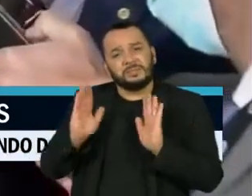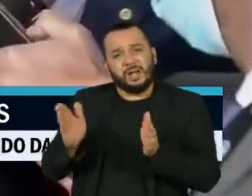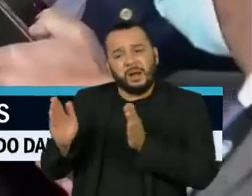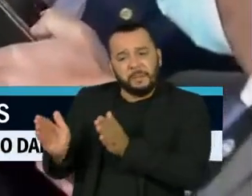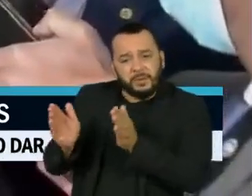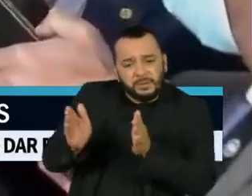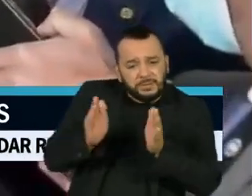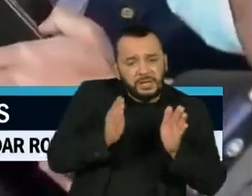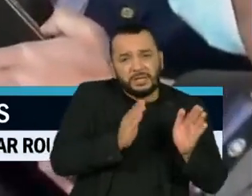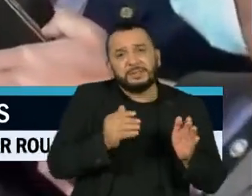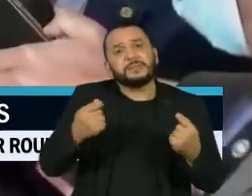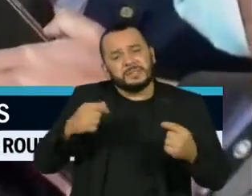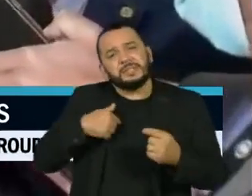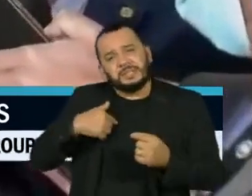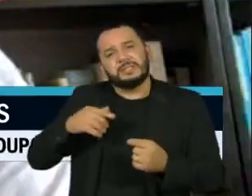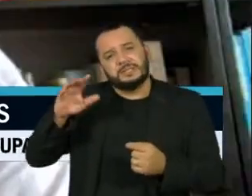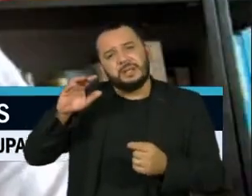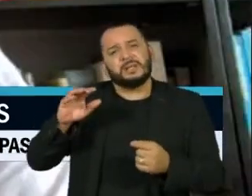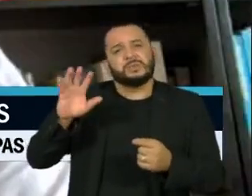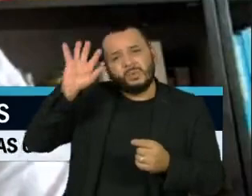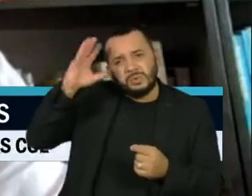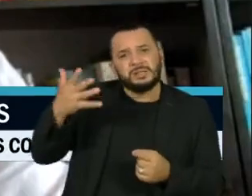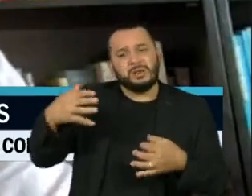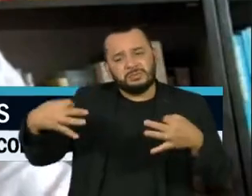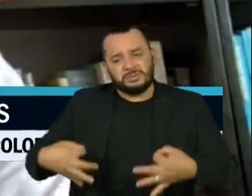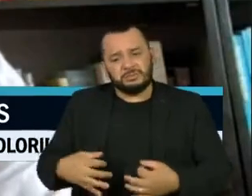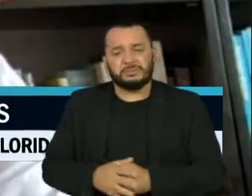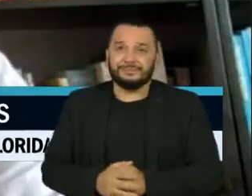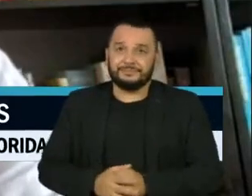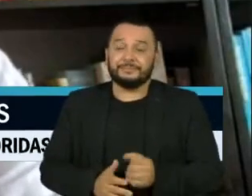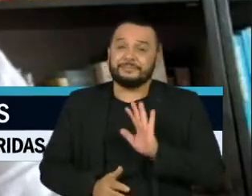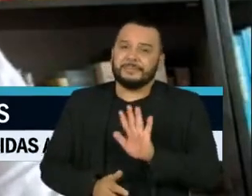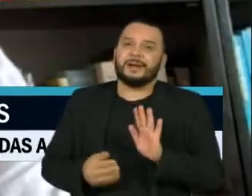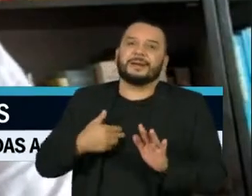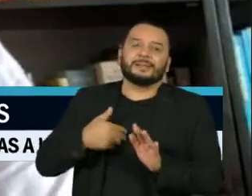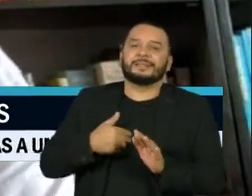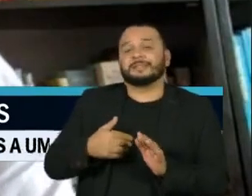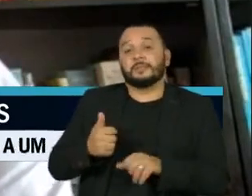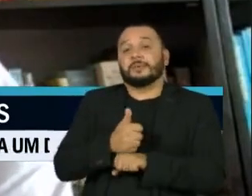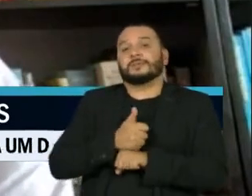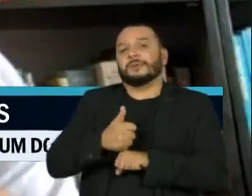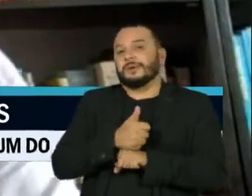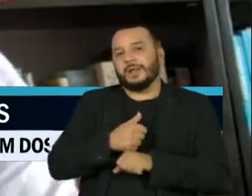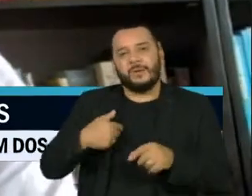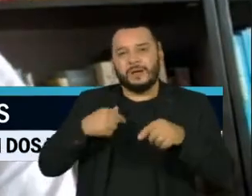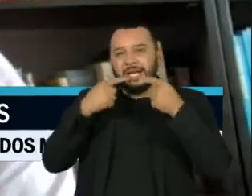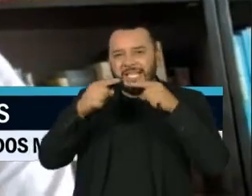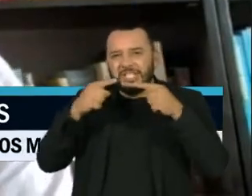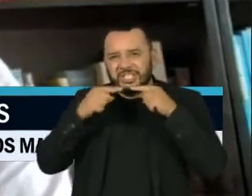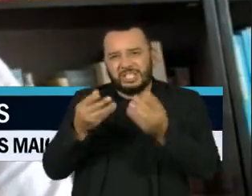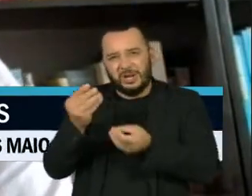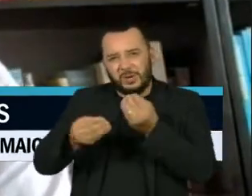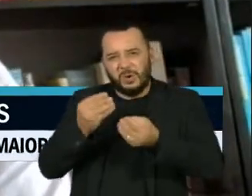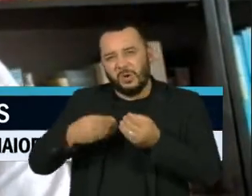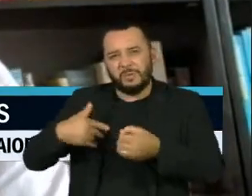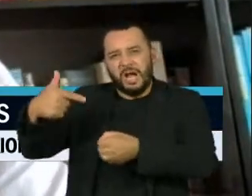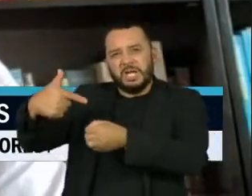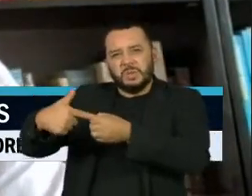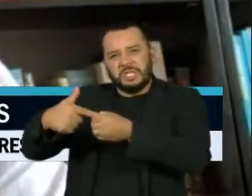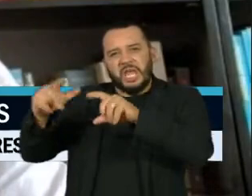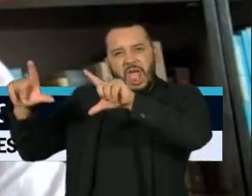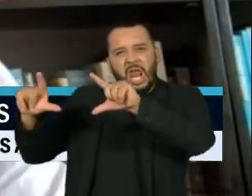se nós encontrarmos uma saída que justifique isso. Especialistas, entretanto, criticam a tentativa de baixar o preço dos combustíveis